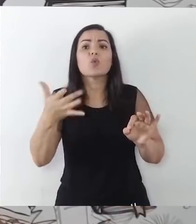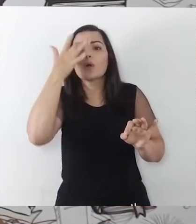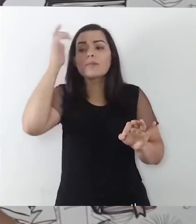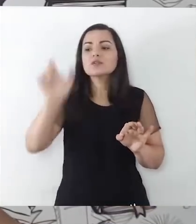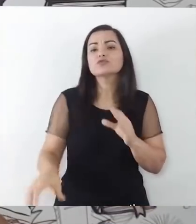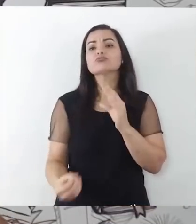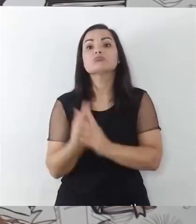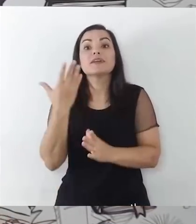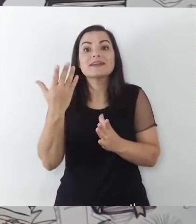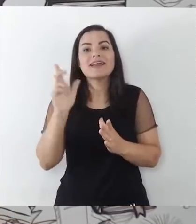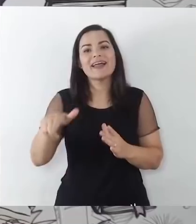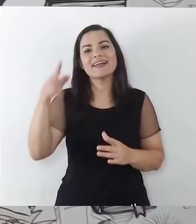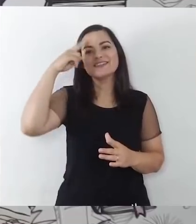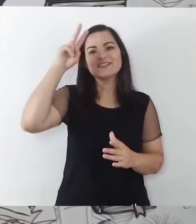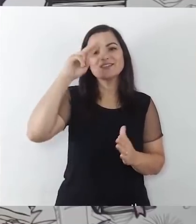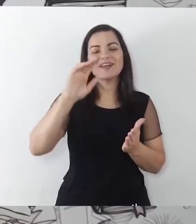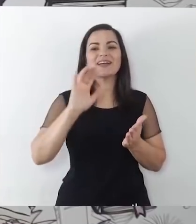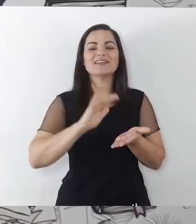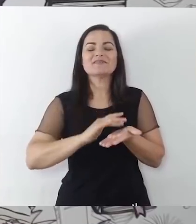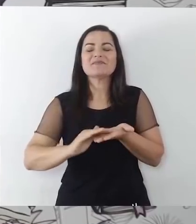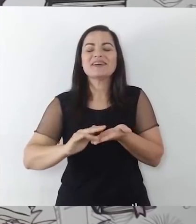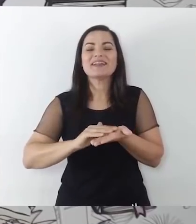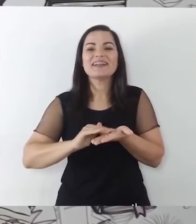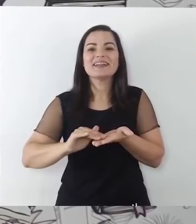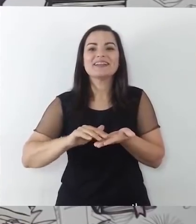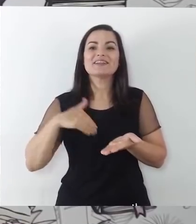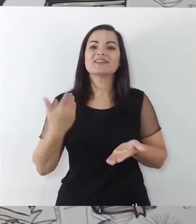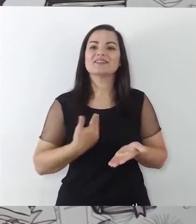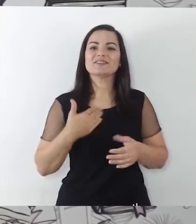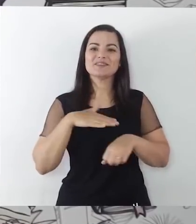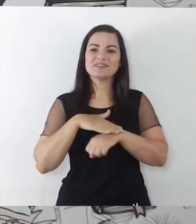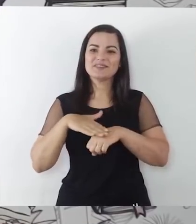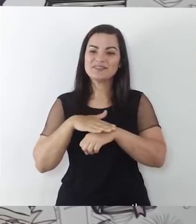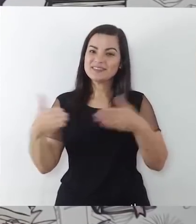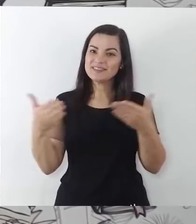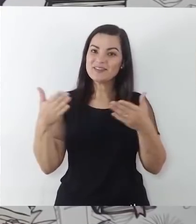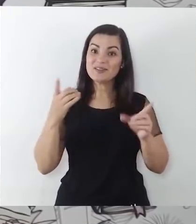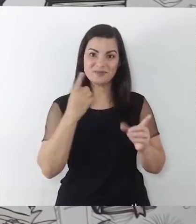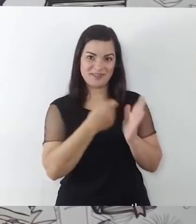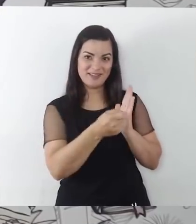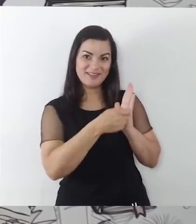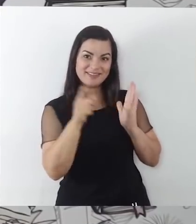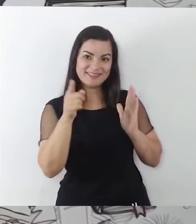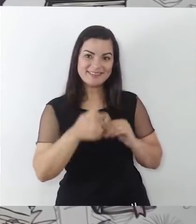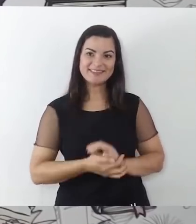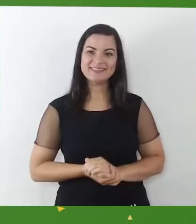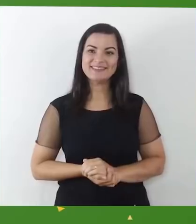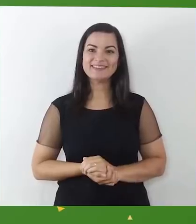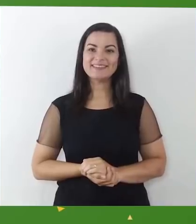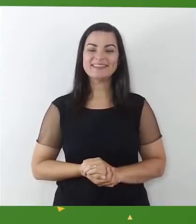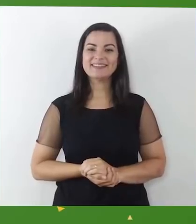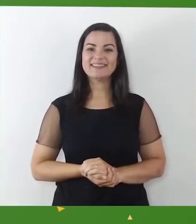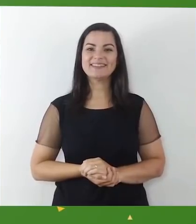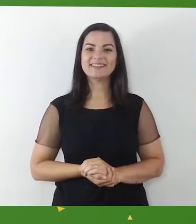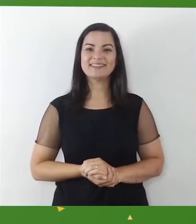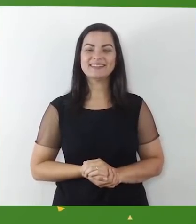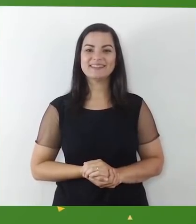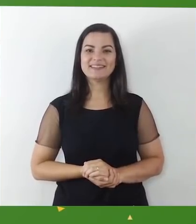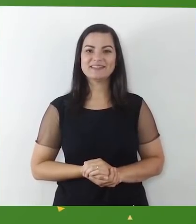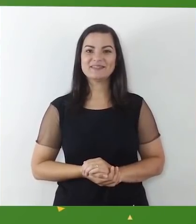nós precisávamos juntar todas essas ideias e compartilhar com vocês na semana seguinte. Dessa vez,